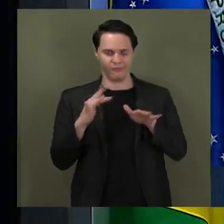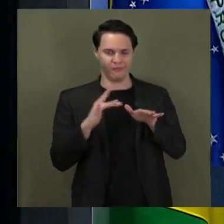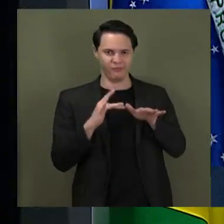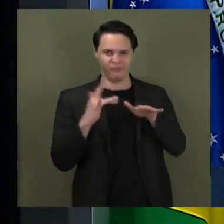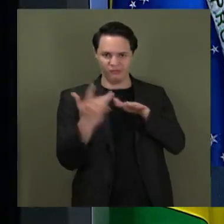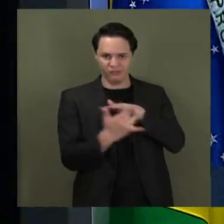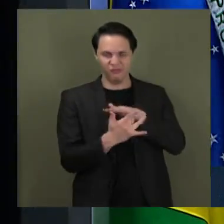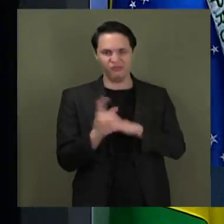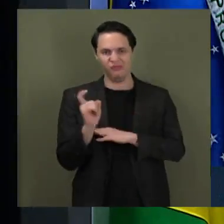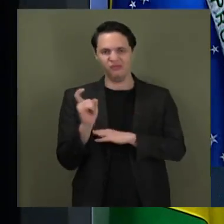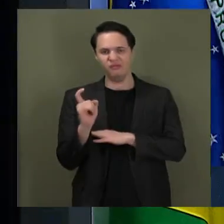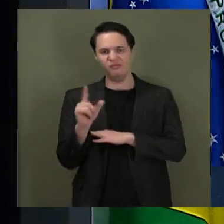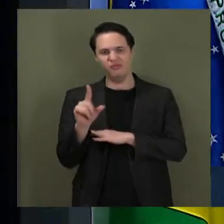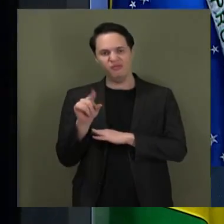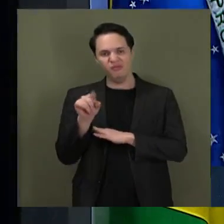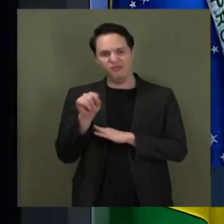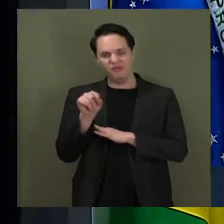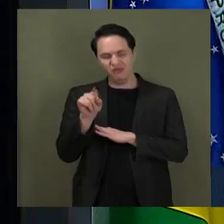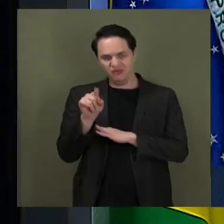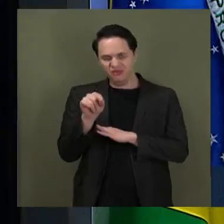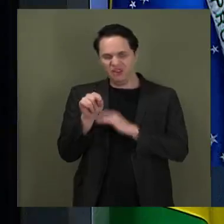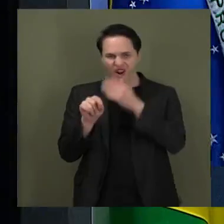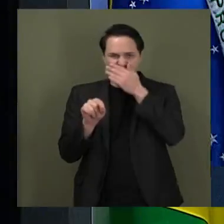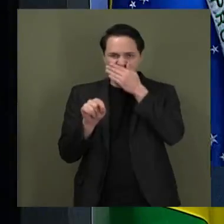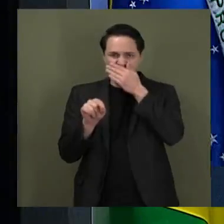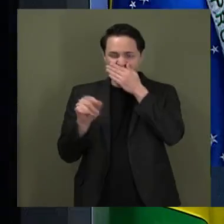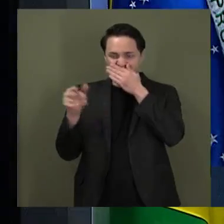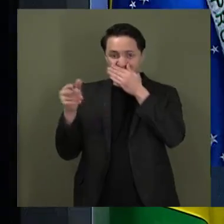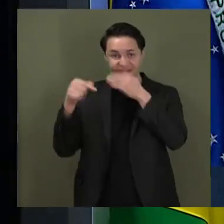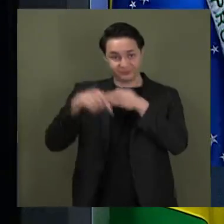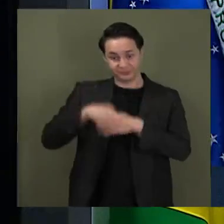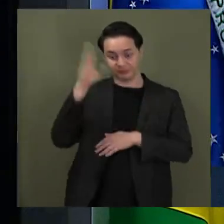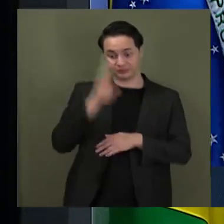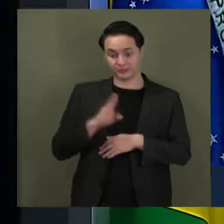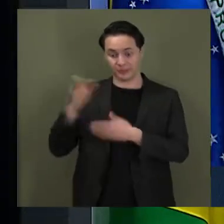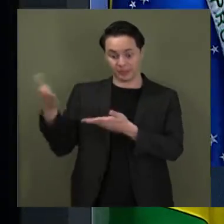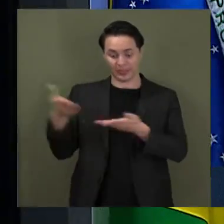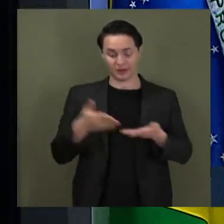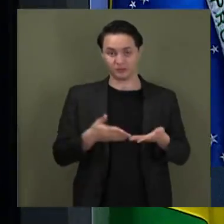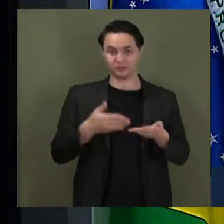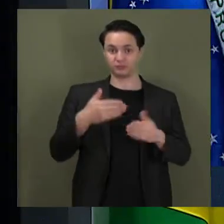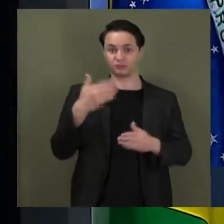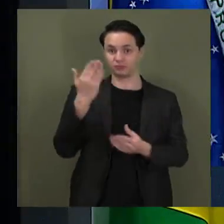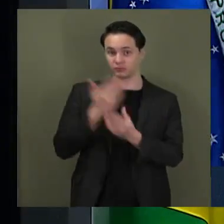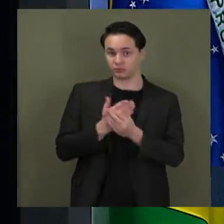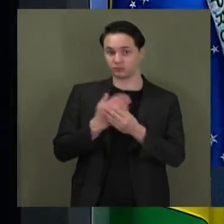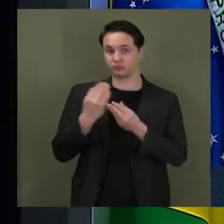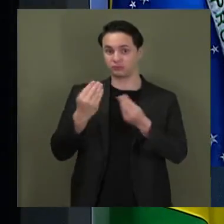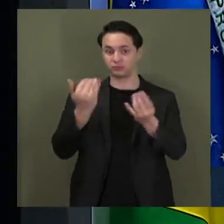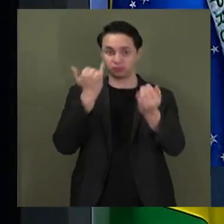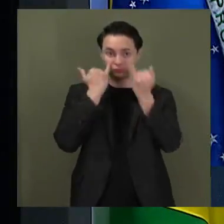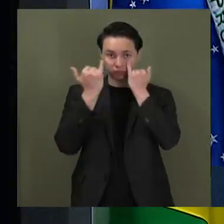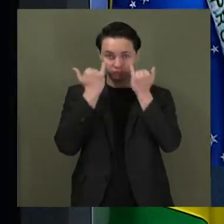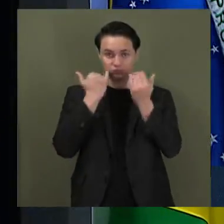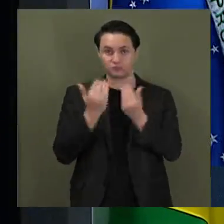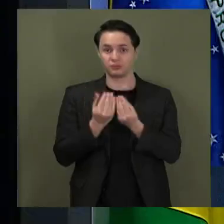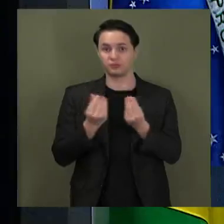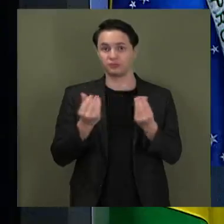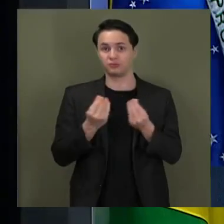X, no Brasil foram intimados judicialmente para entregar dados sensíveis